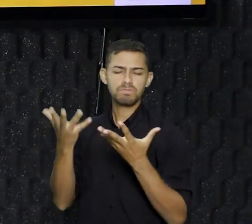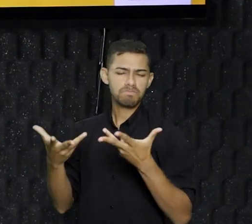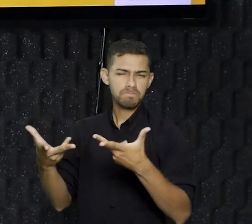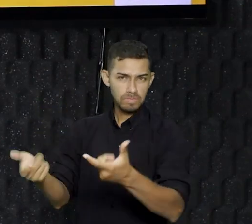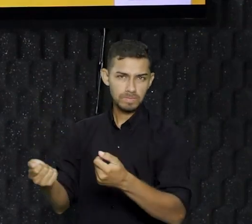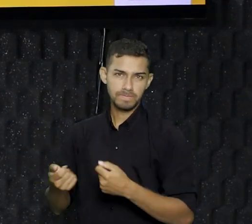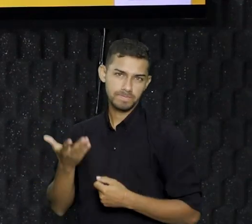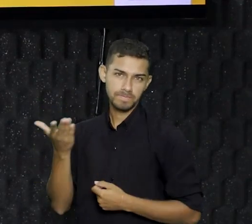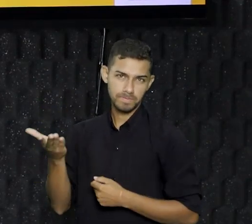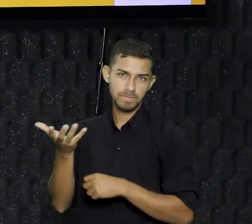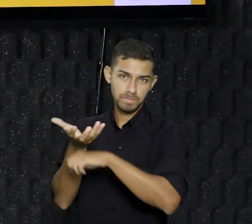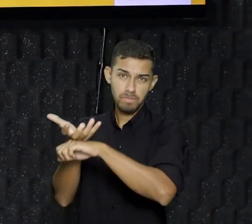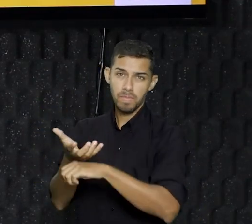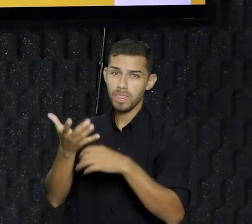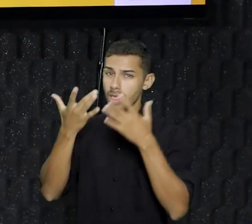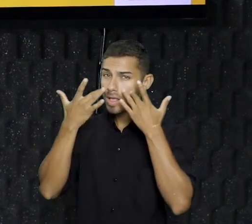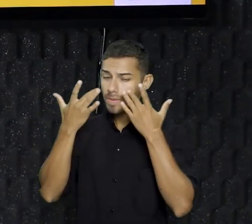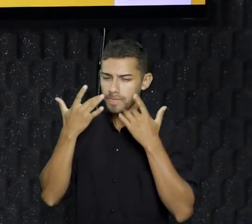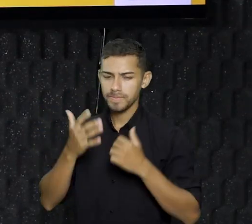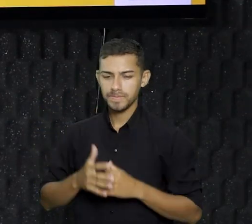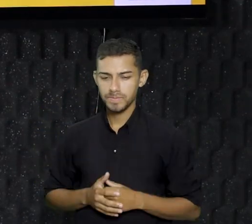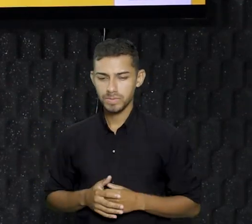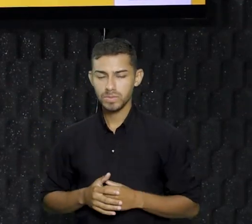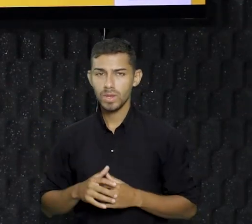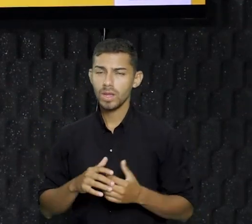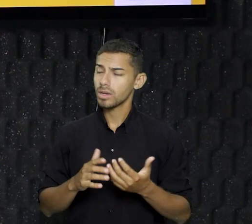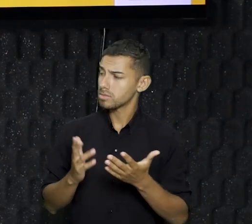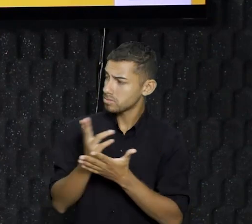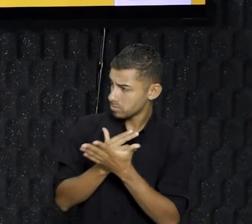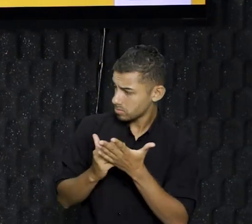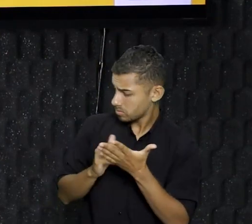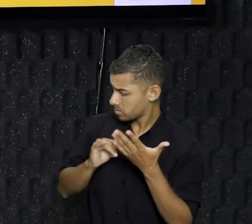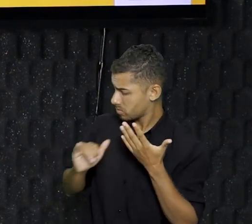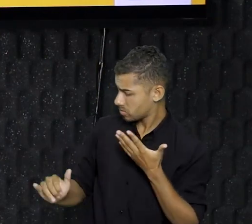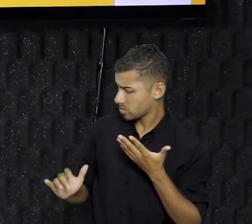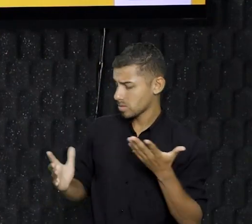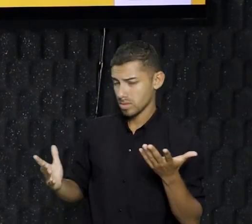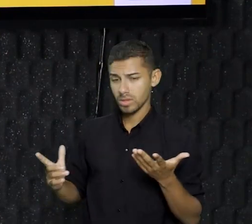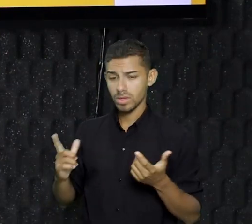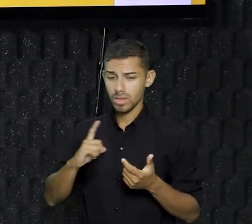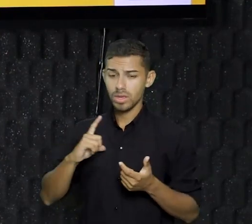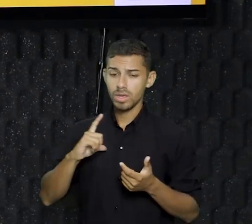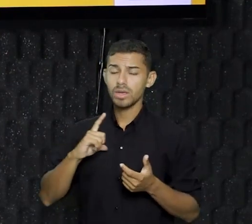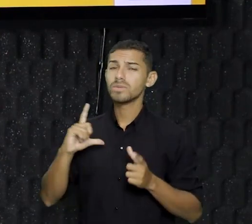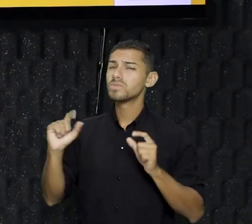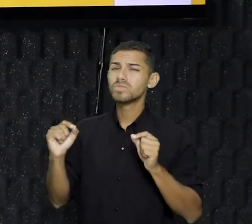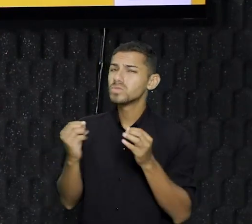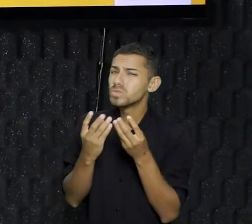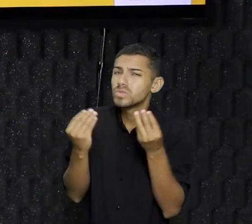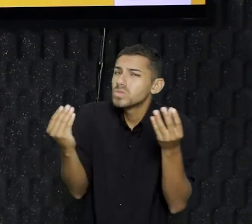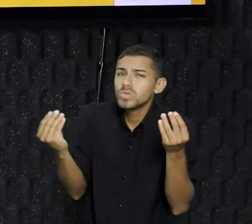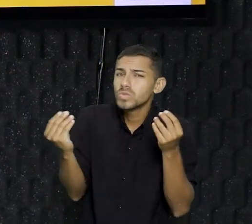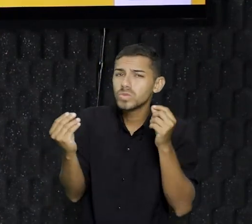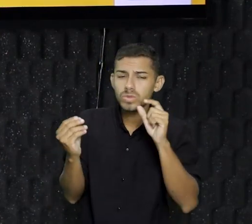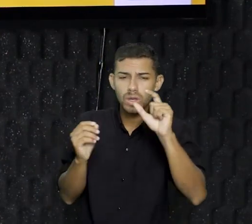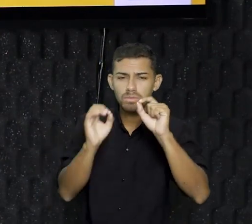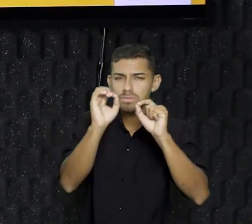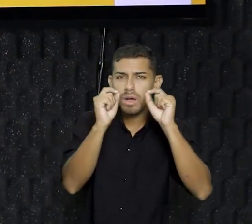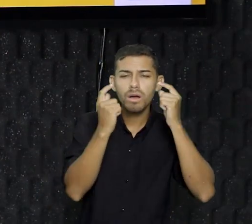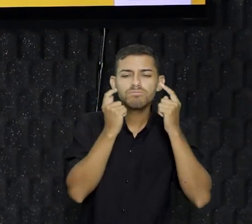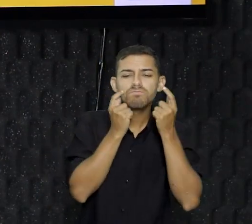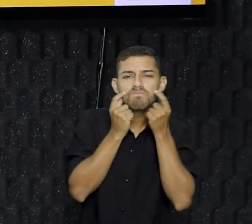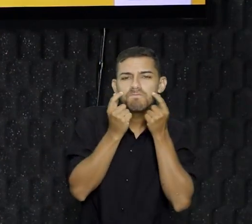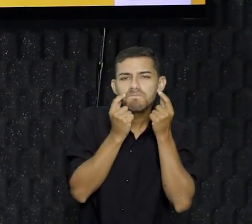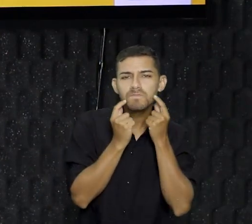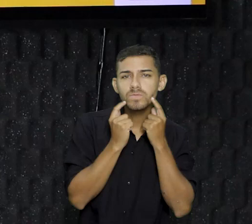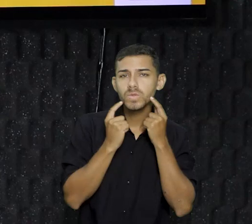Diz que estava desenhando vai diz o seguinte esse que tinha nenhum montanha rugas então é que tem um monte de rugas querendo dizer que a mãe